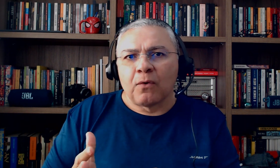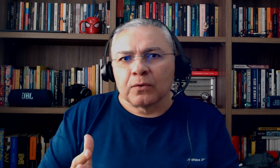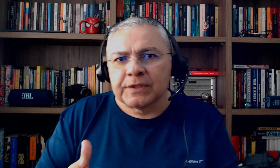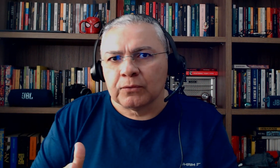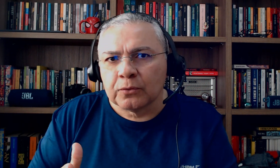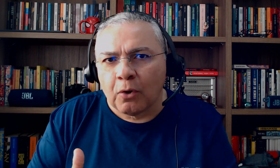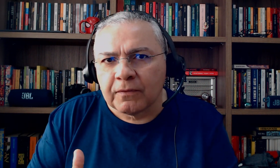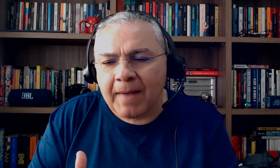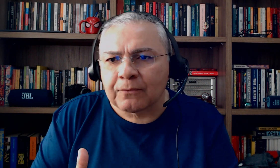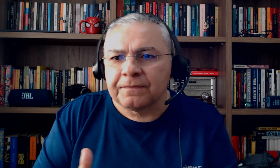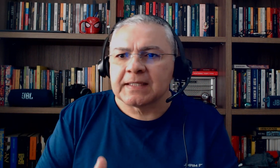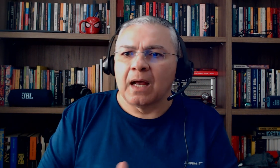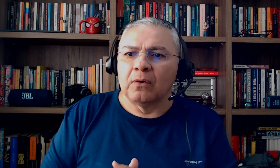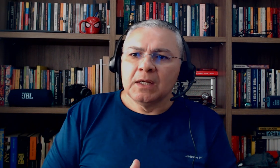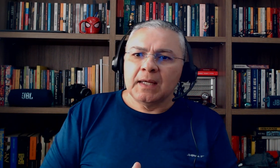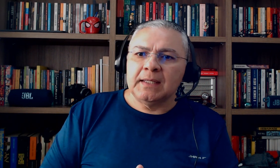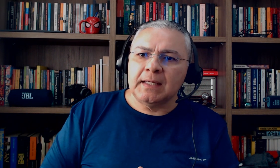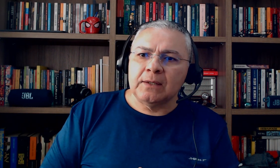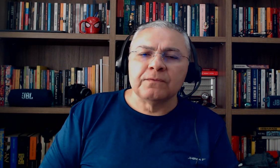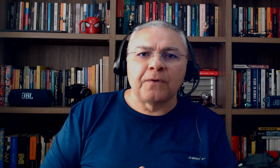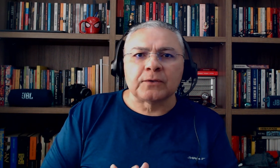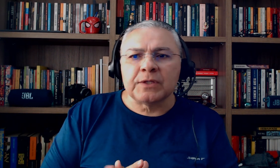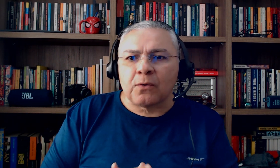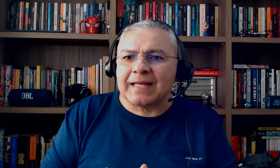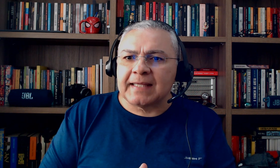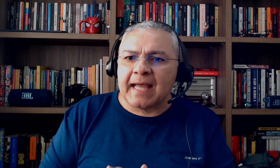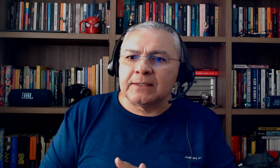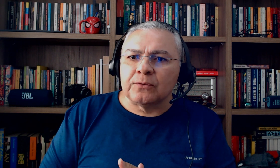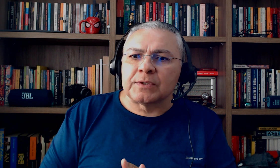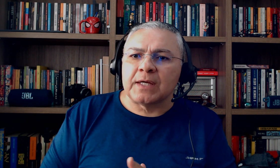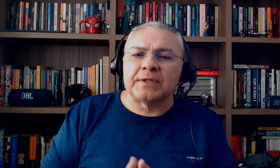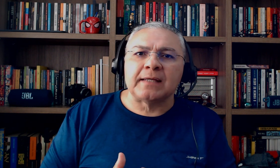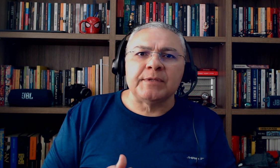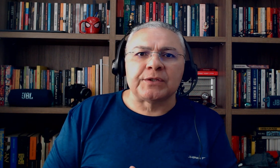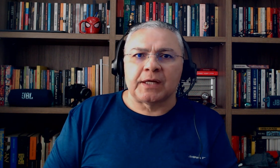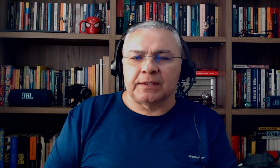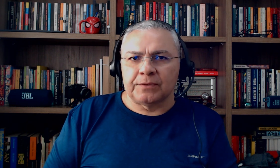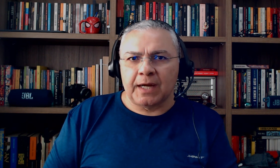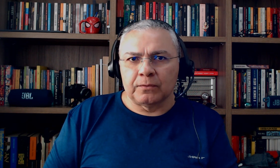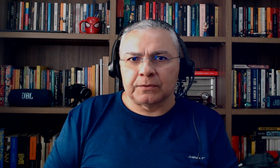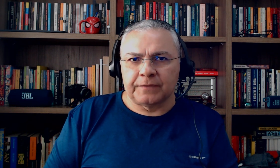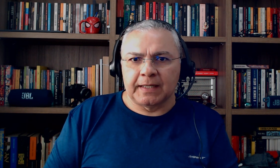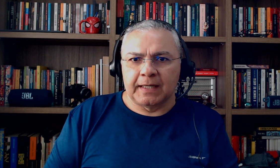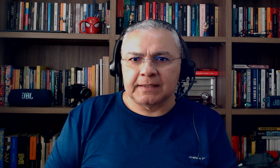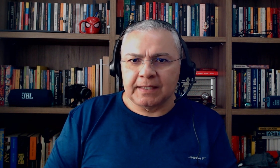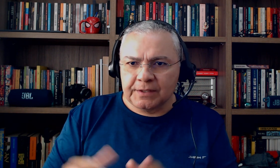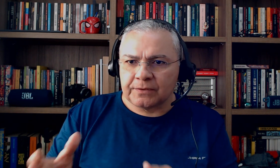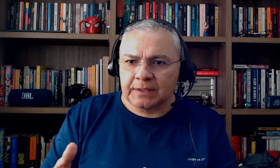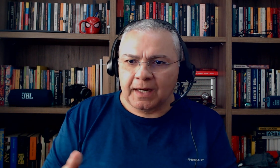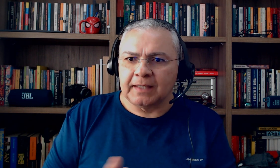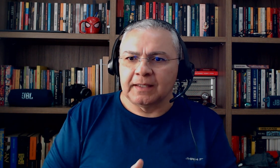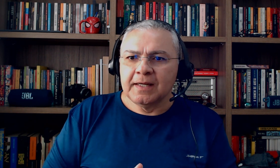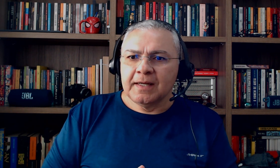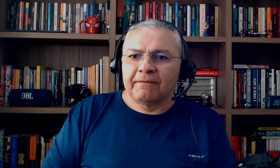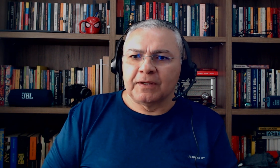a conclusão do novo Marco fiscal e o voto de qualidade do Conselho de administração de recursos federais é